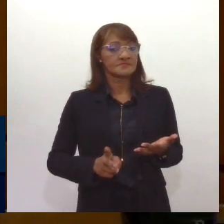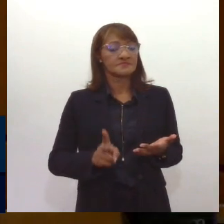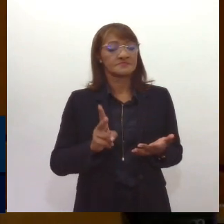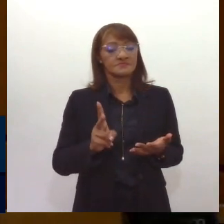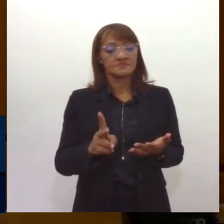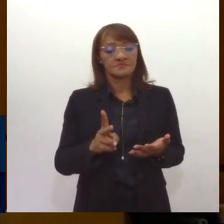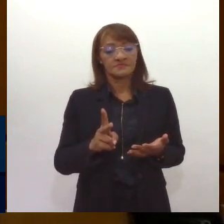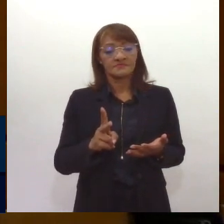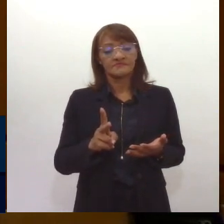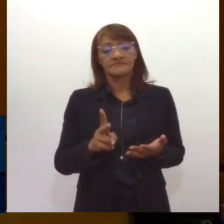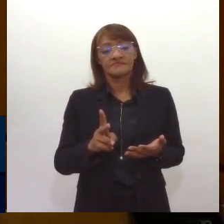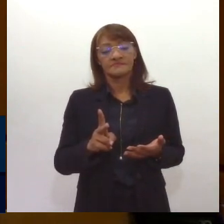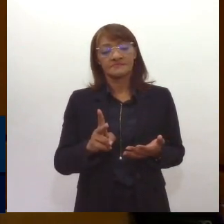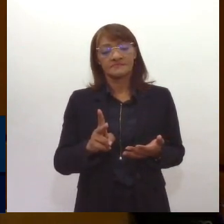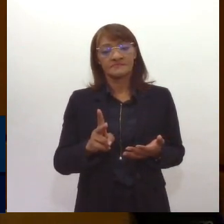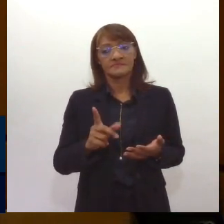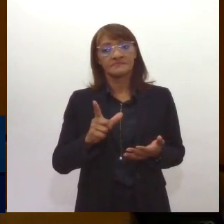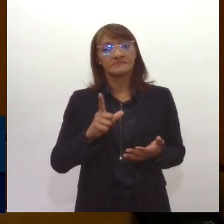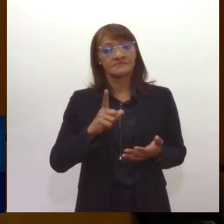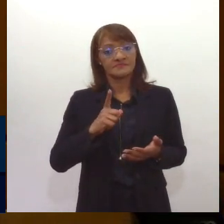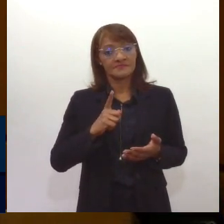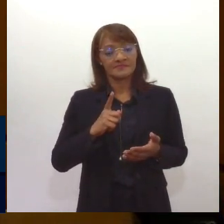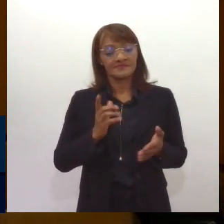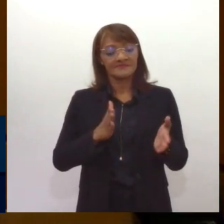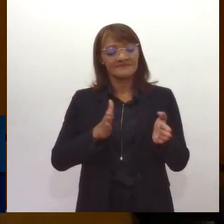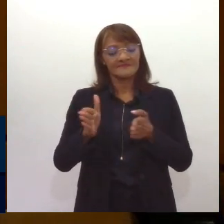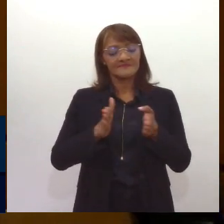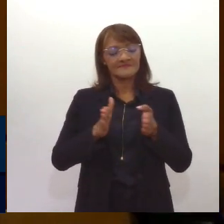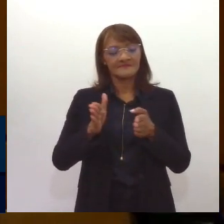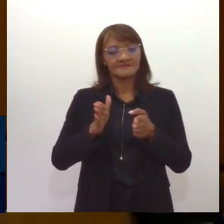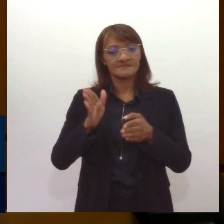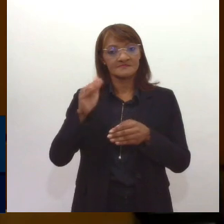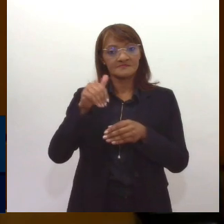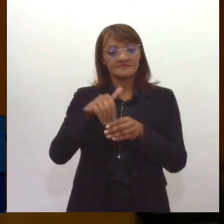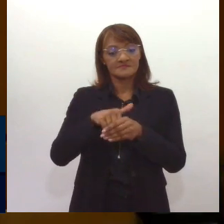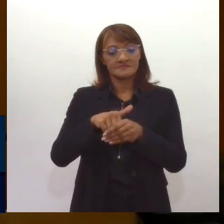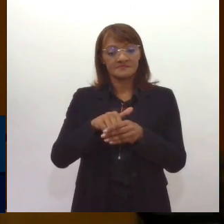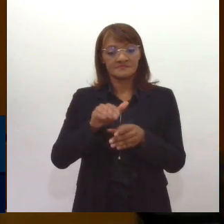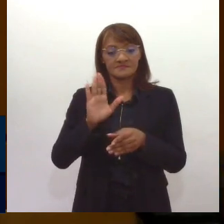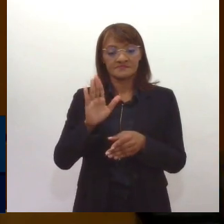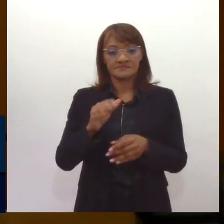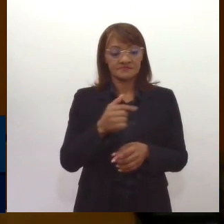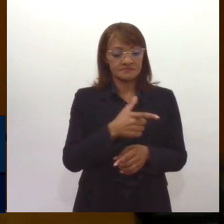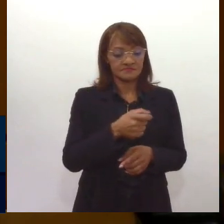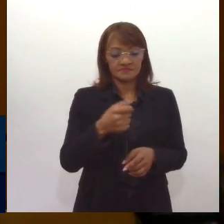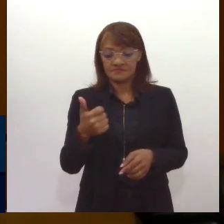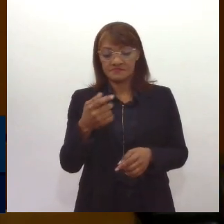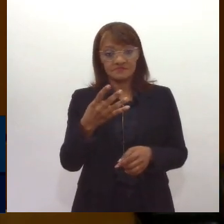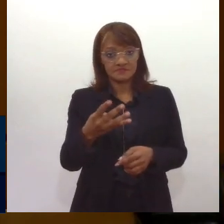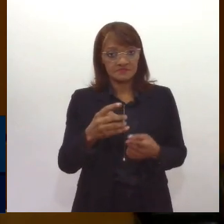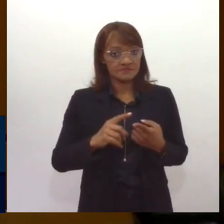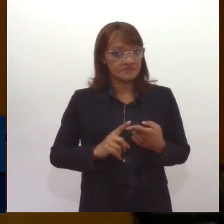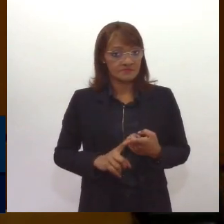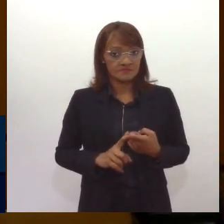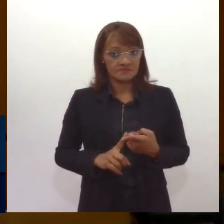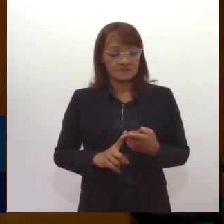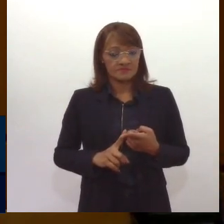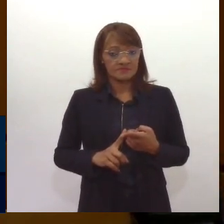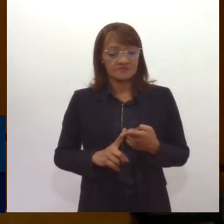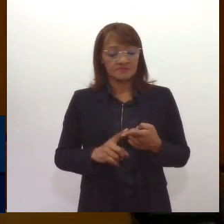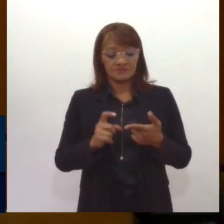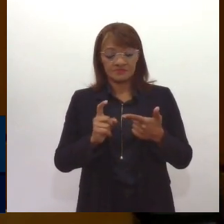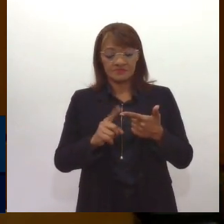período eleitoral. Tivemos eleição em 2014, tivemos eleições em